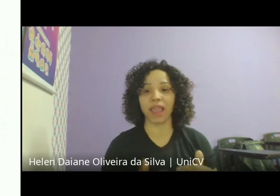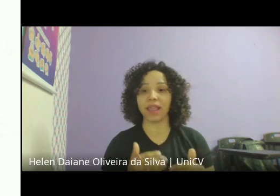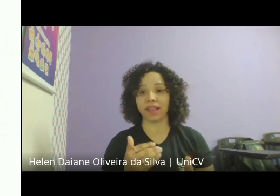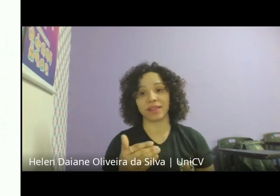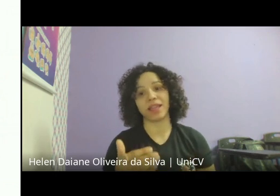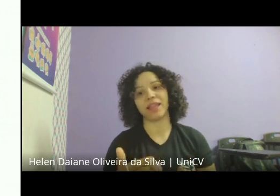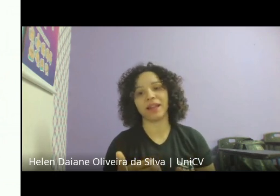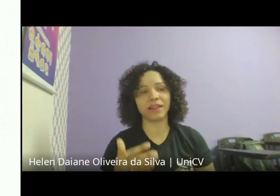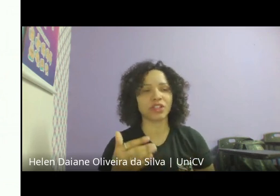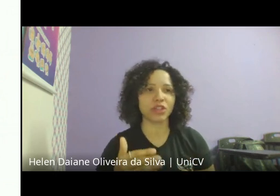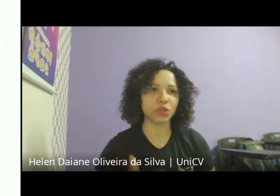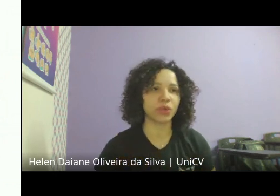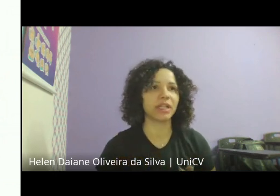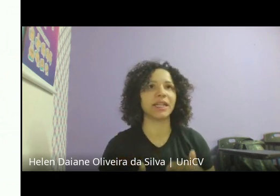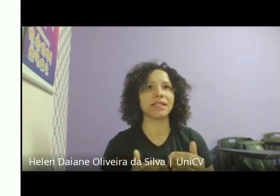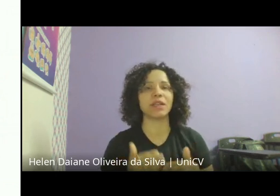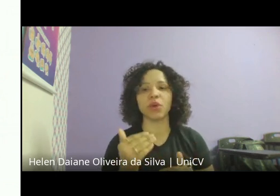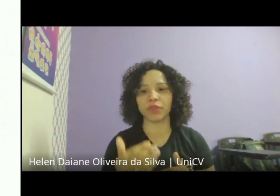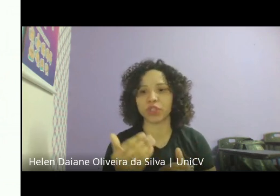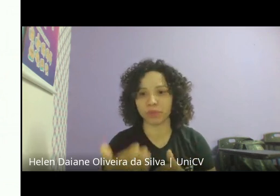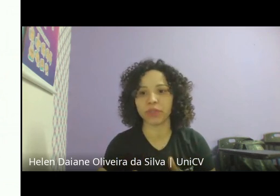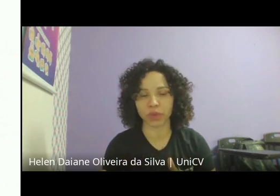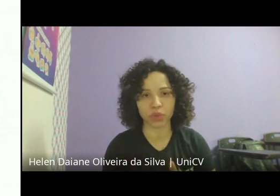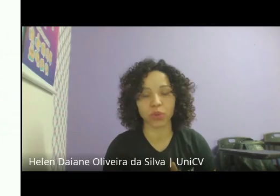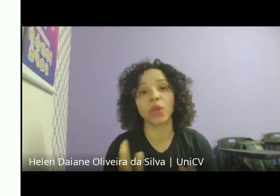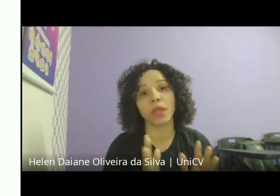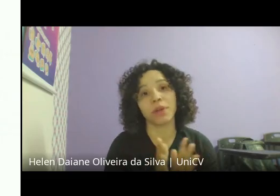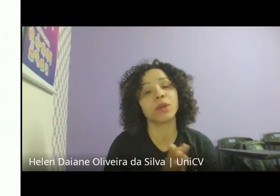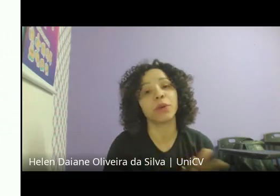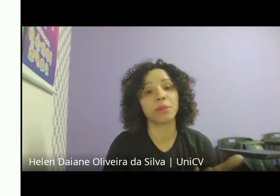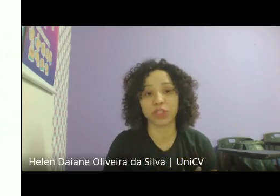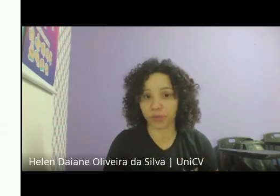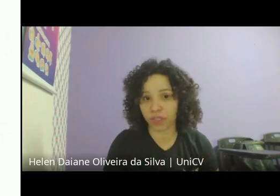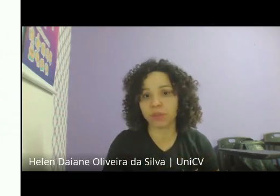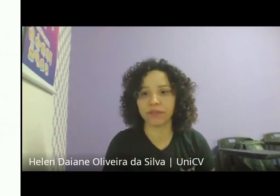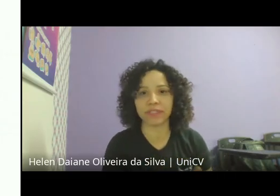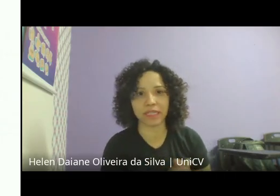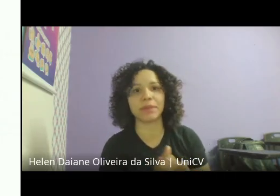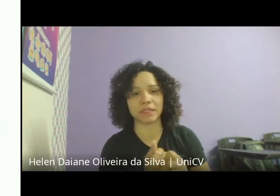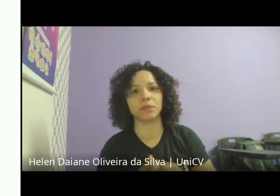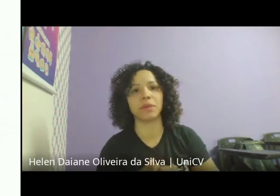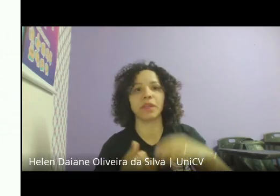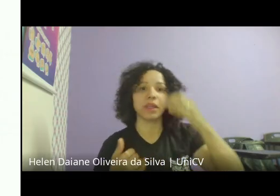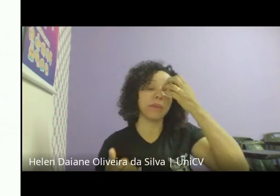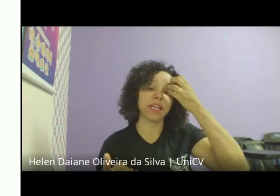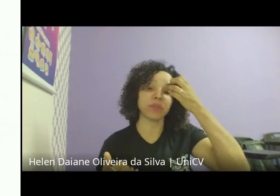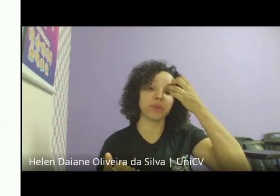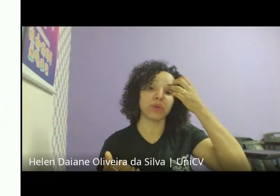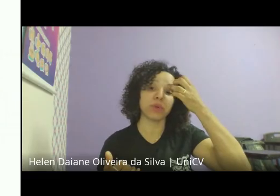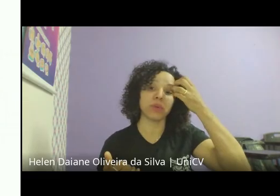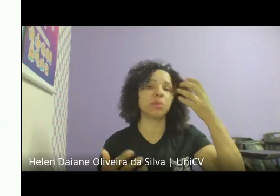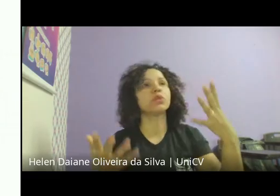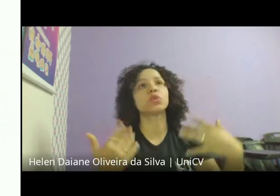que aquela identidade surda, que nasceu ouvinte, depois ficou surdo, pode ser um pouquinho mais difícil para ele fazer a adaptação. Mas